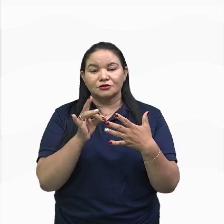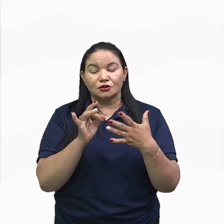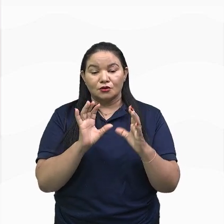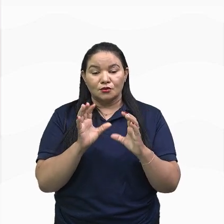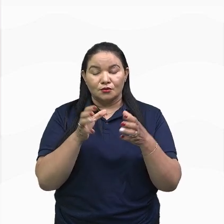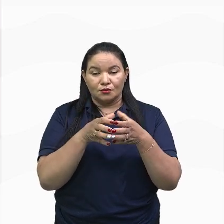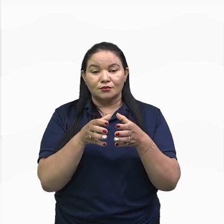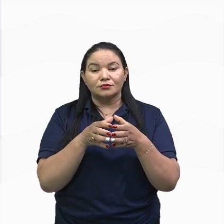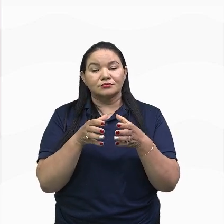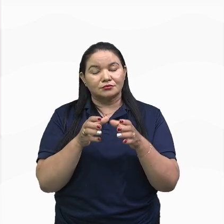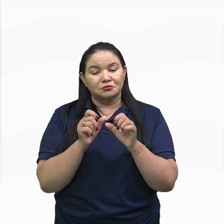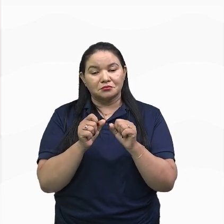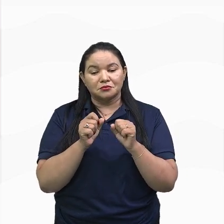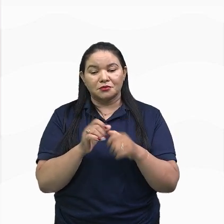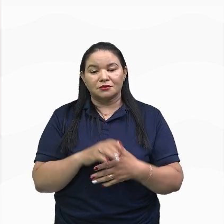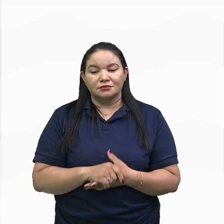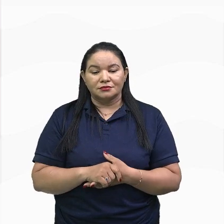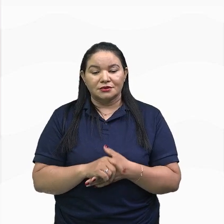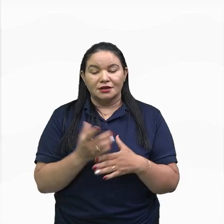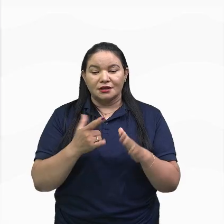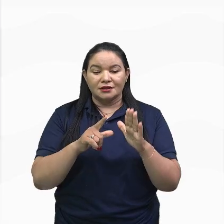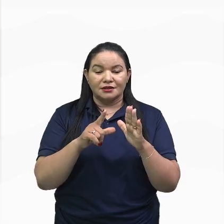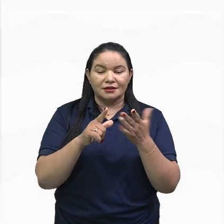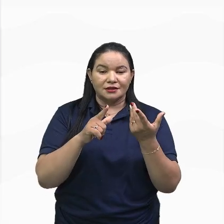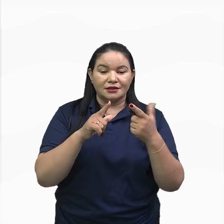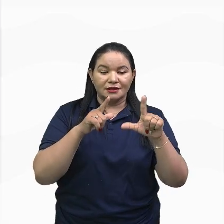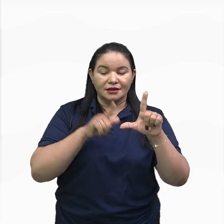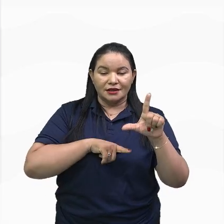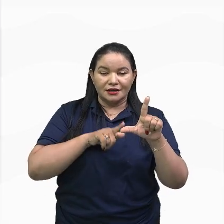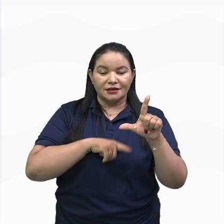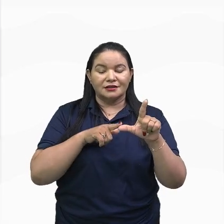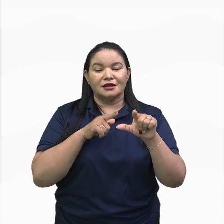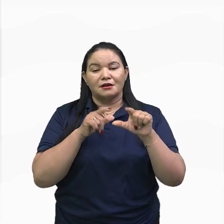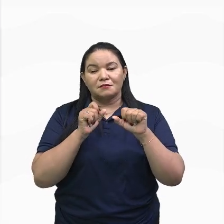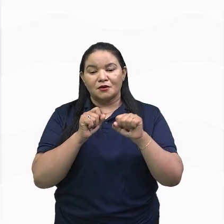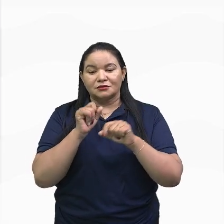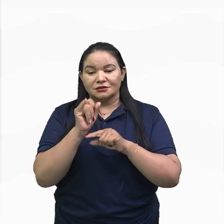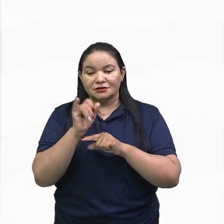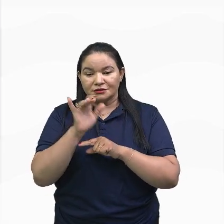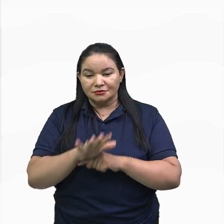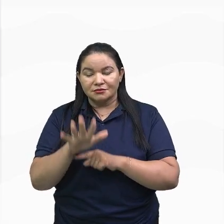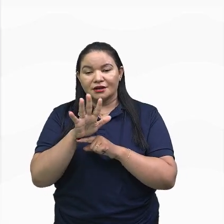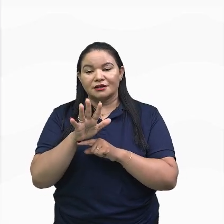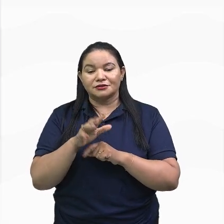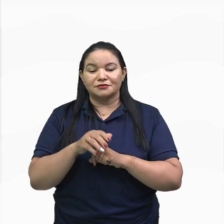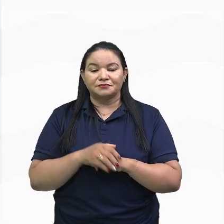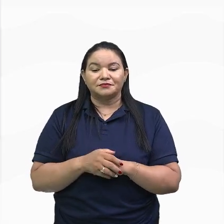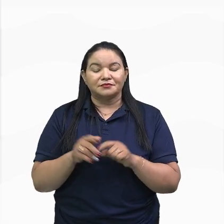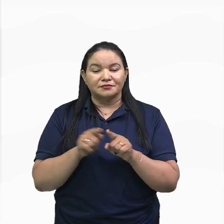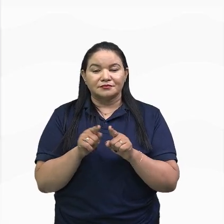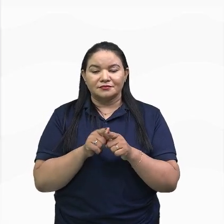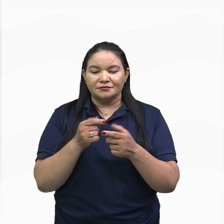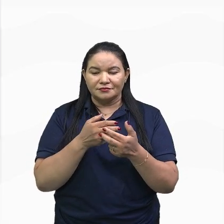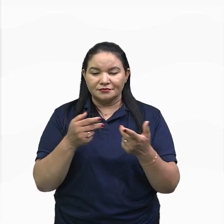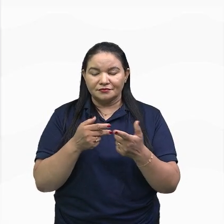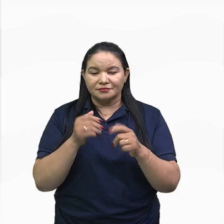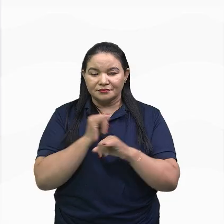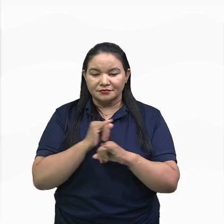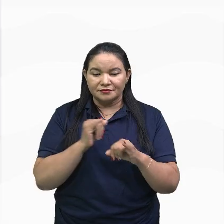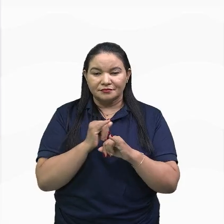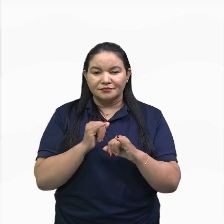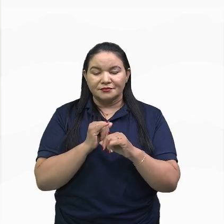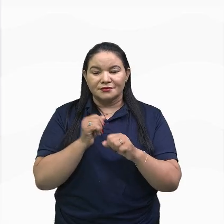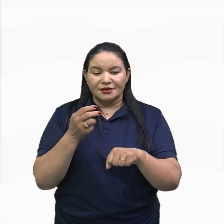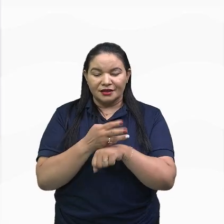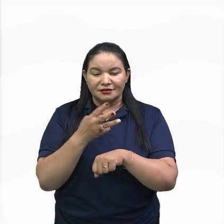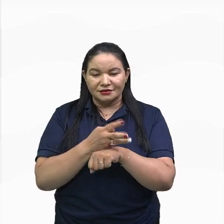conjuntos, pode ser das letras, pode ser de imagem. Não, quando alguém já passou uma mensagem no WhatsApp para